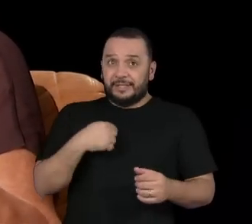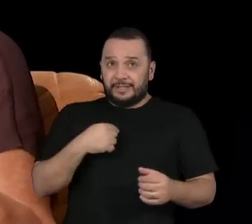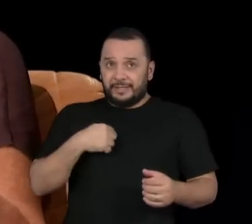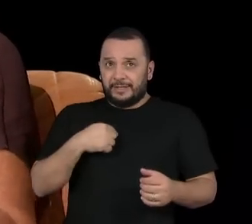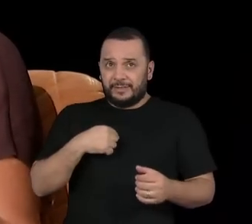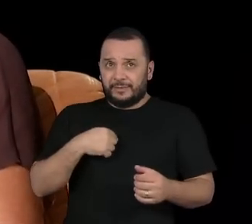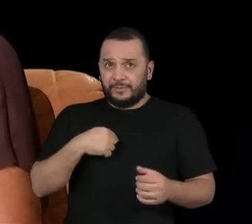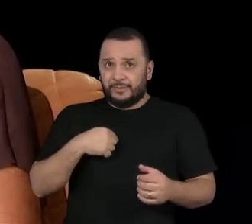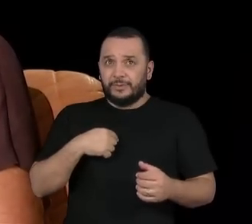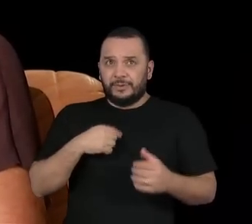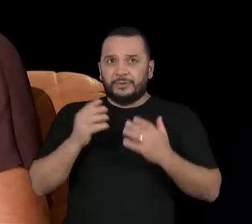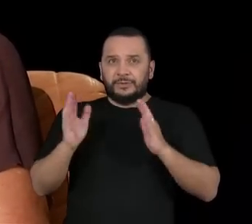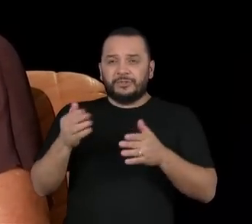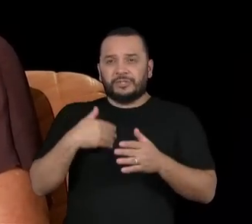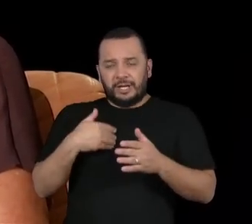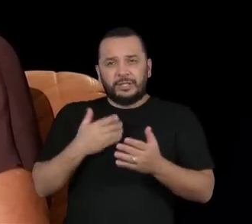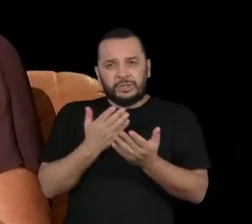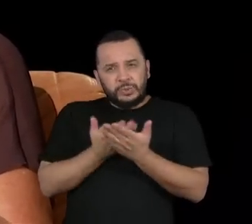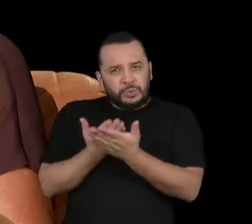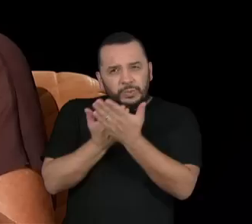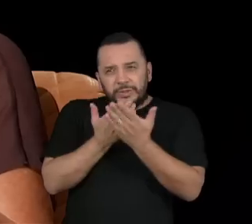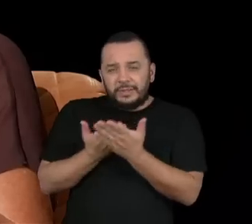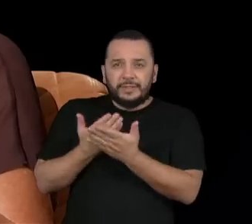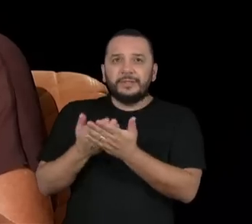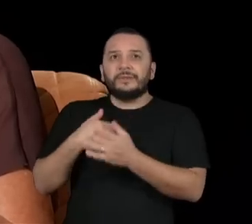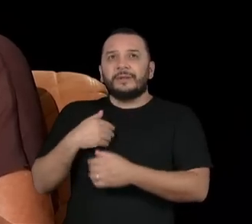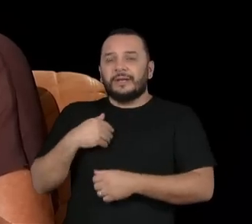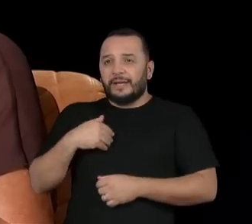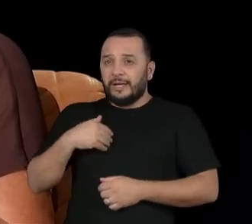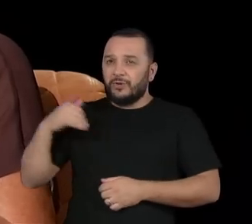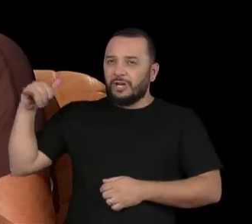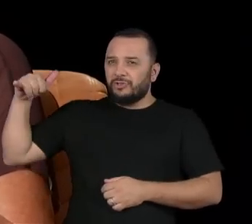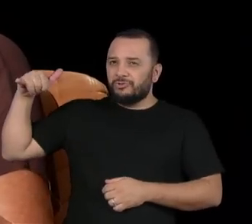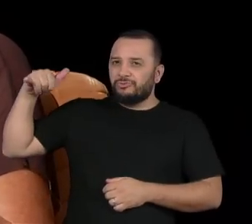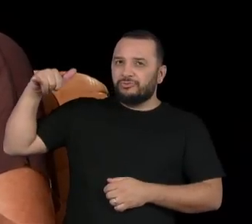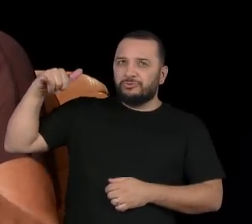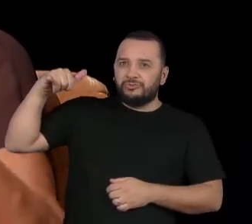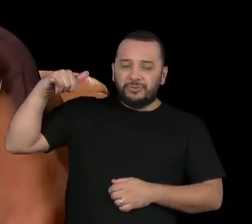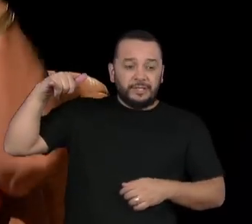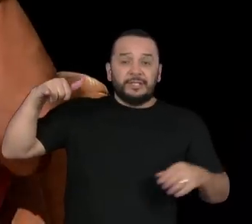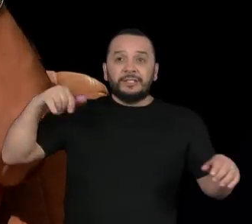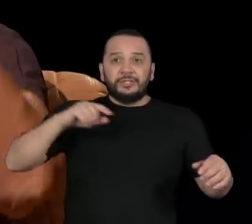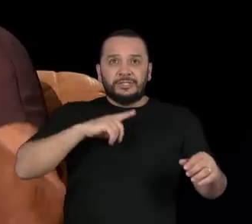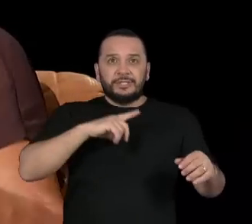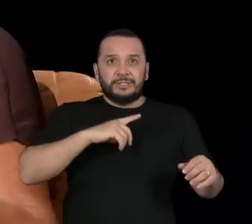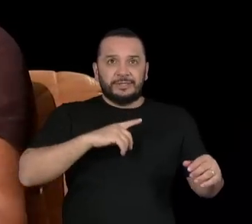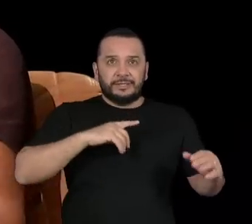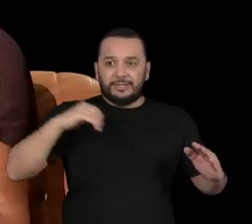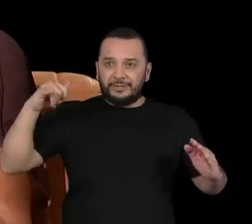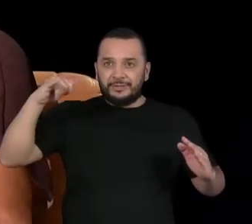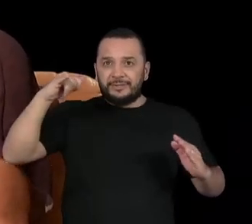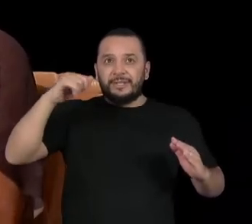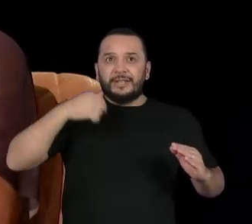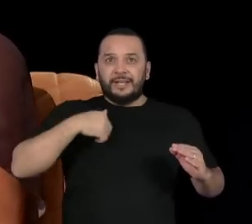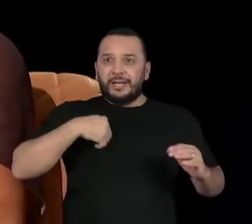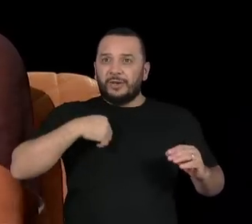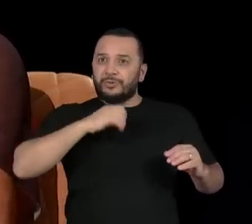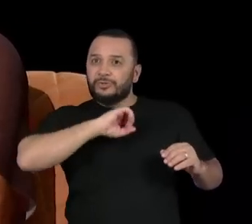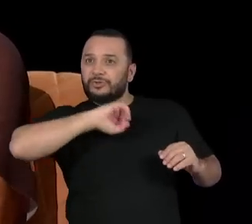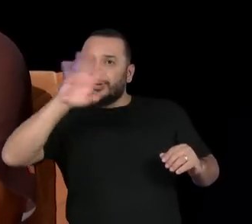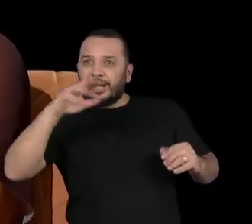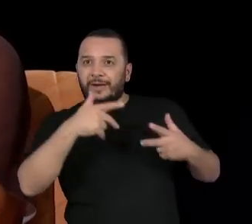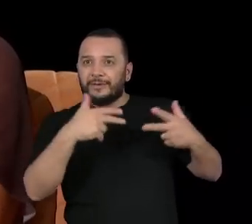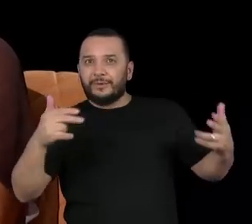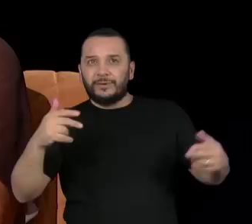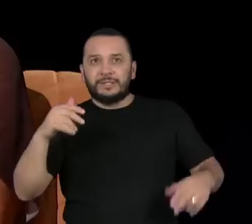estava fazendo o brevet e eu voava em cima da granja do meu pai. via ele lá embaixo e jogava coisa para ele.